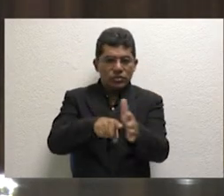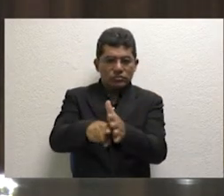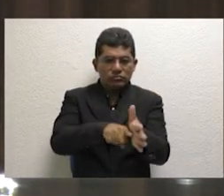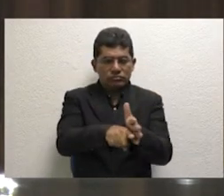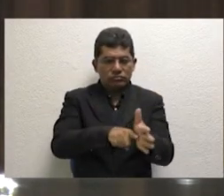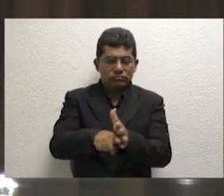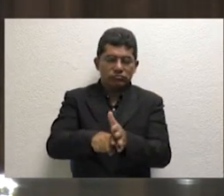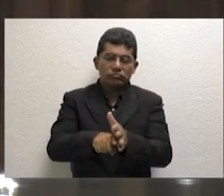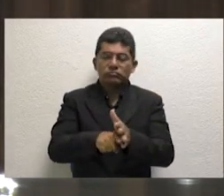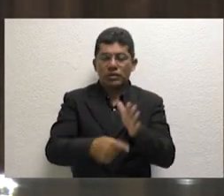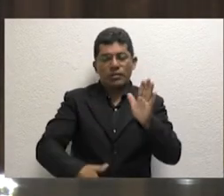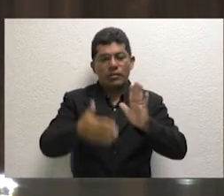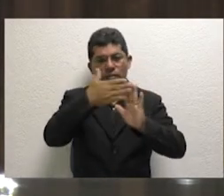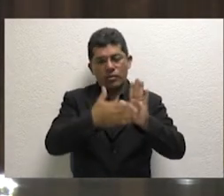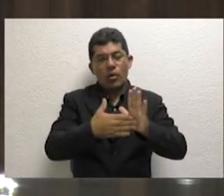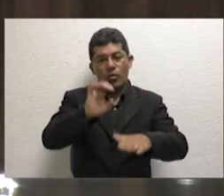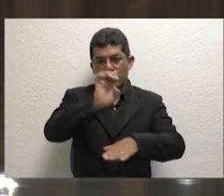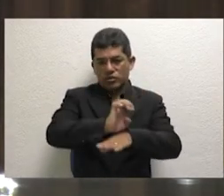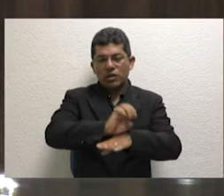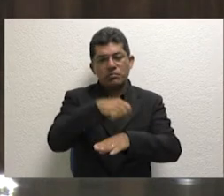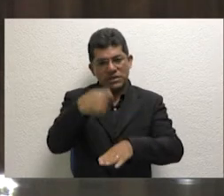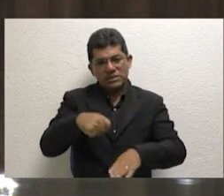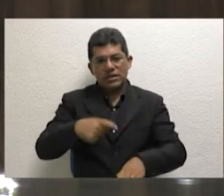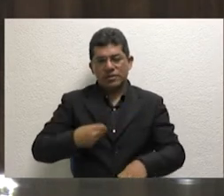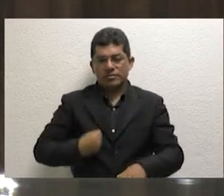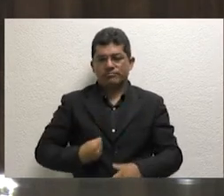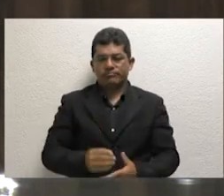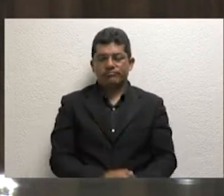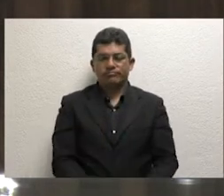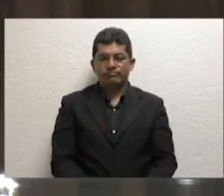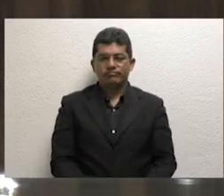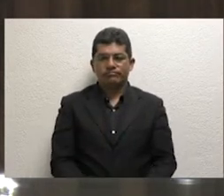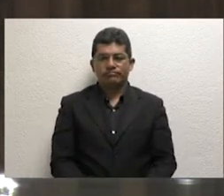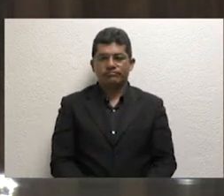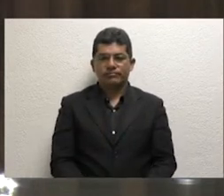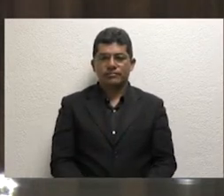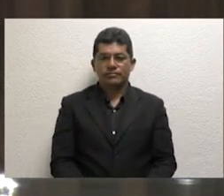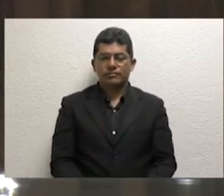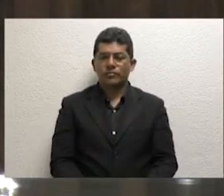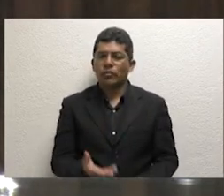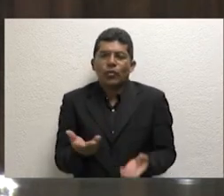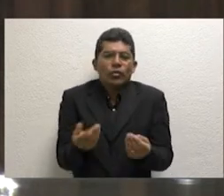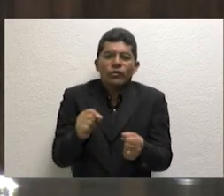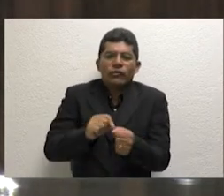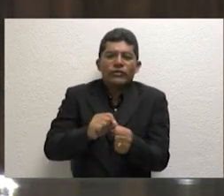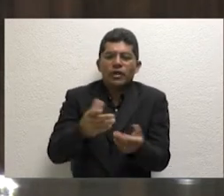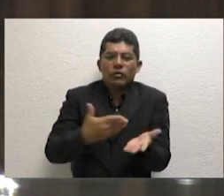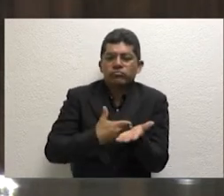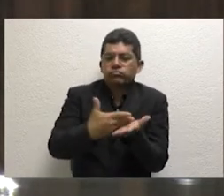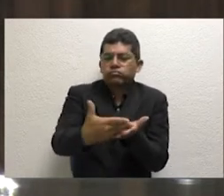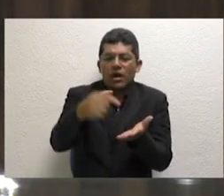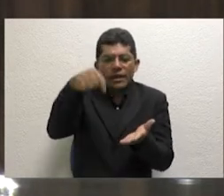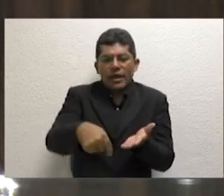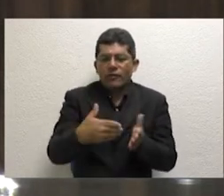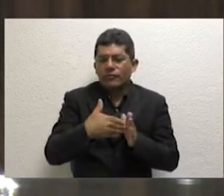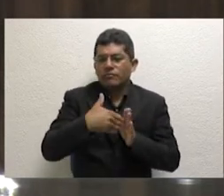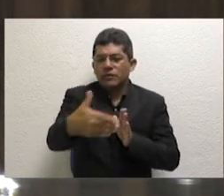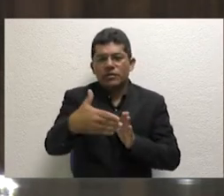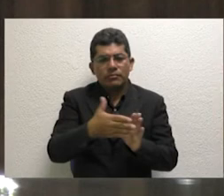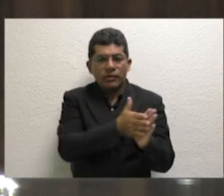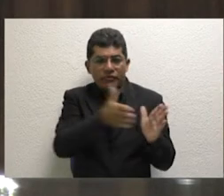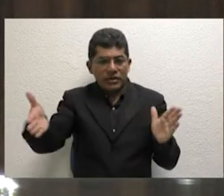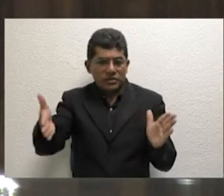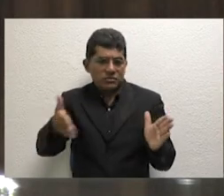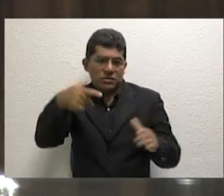é uma preocupação que o Estado deve ter o que é que eu vou fazer daqui pra frente e aí entram os